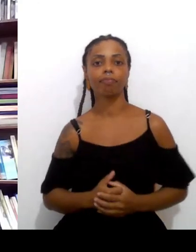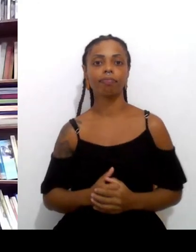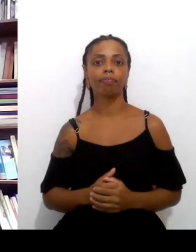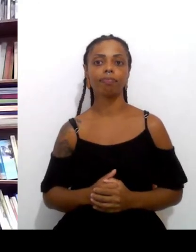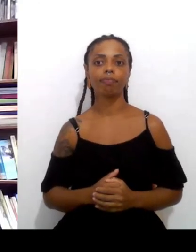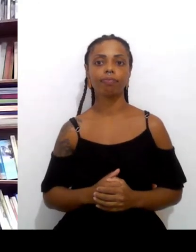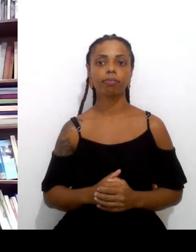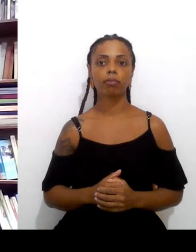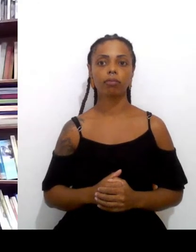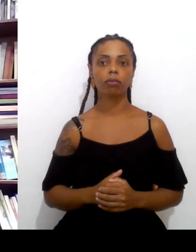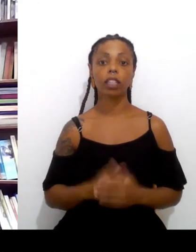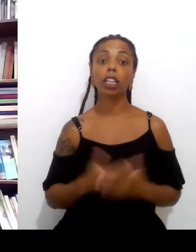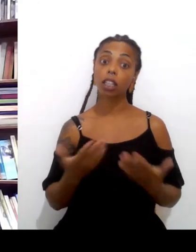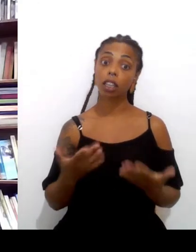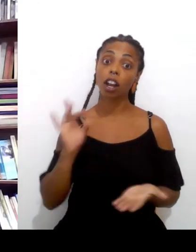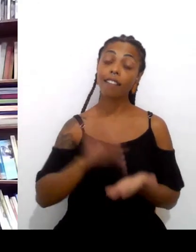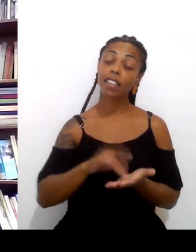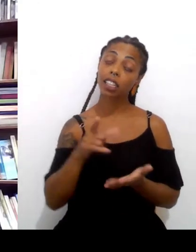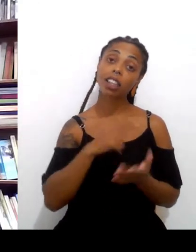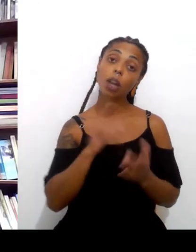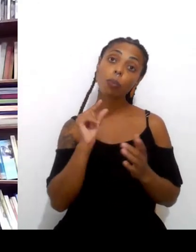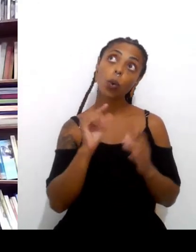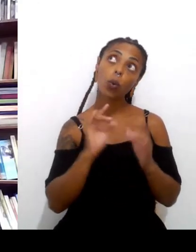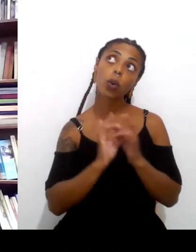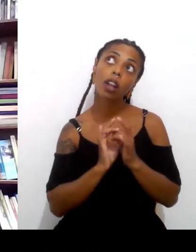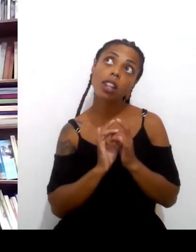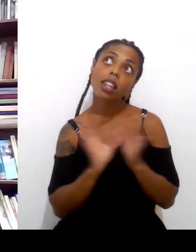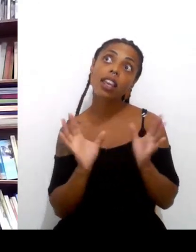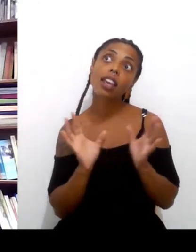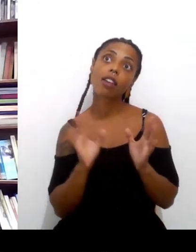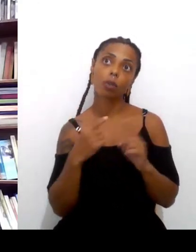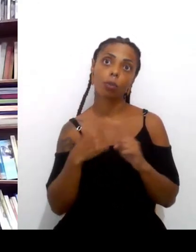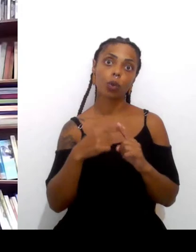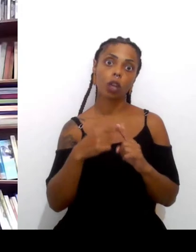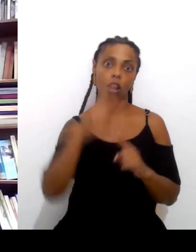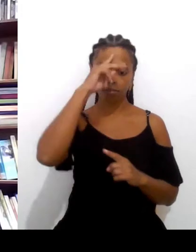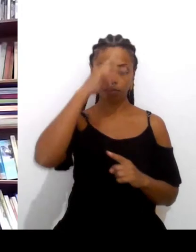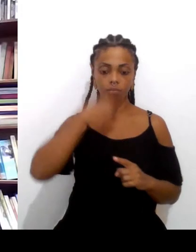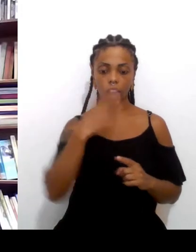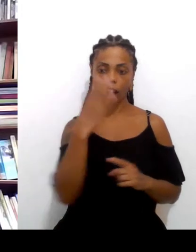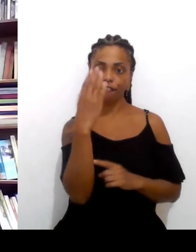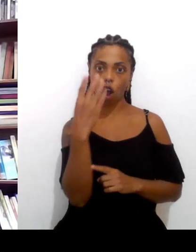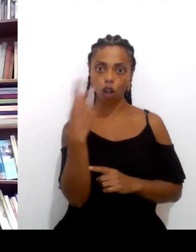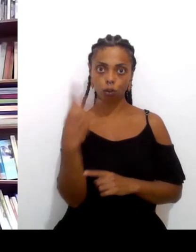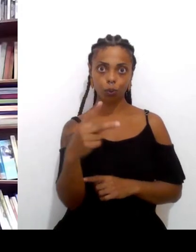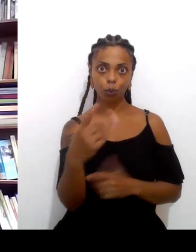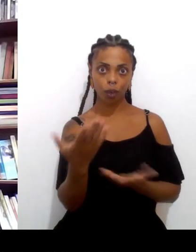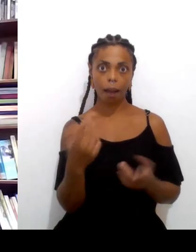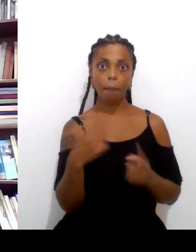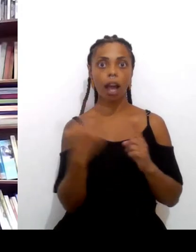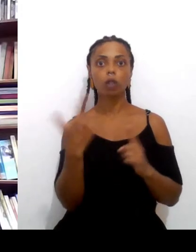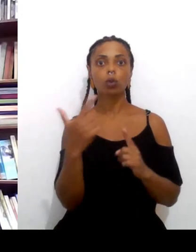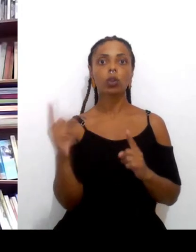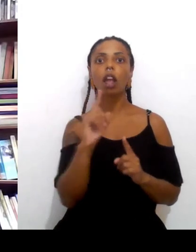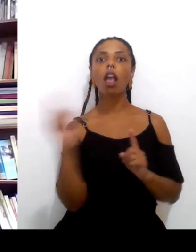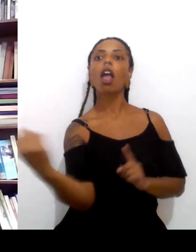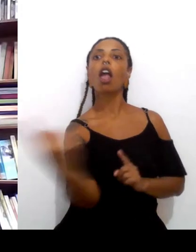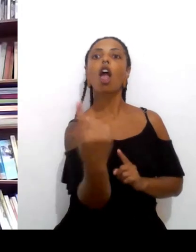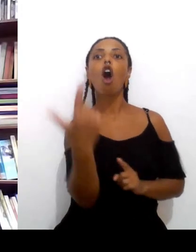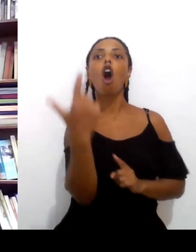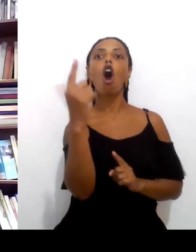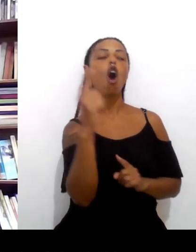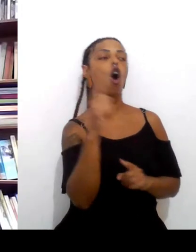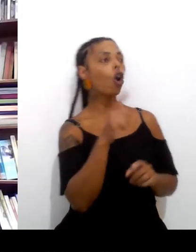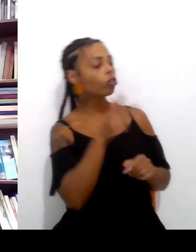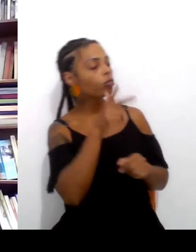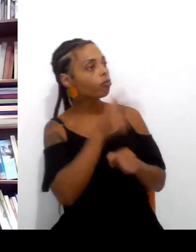uma certa Liberdade quer dizer você tá fazendo o seu auto-retrato e não tem o fotógrafo contorno do mas agora eu pensei